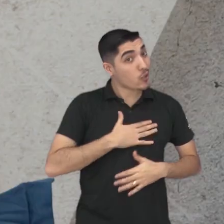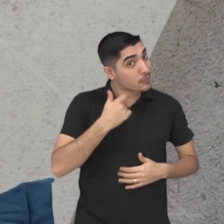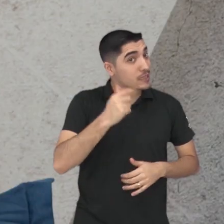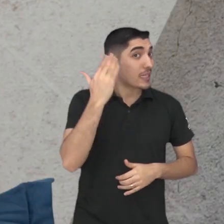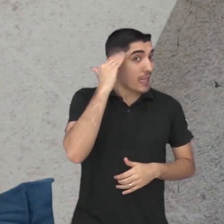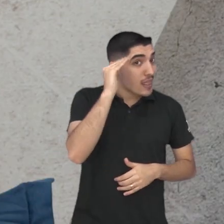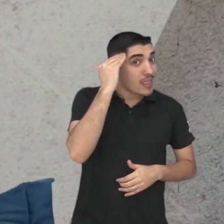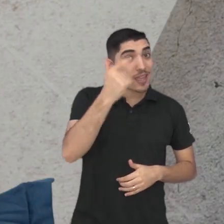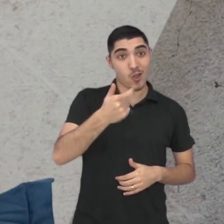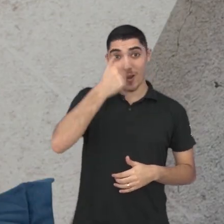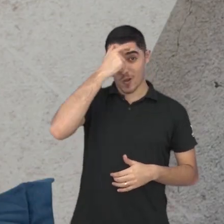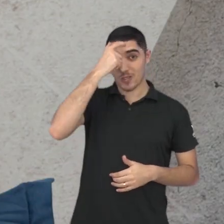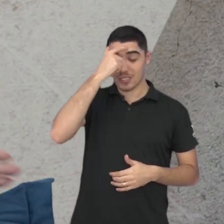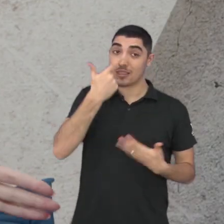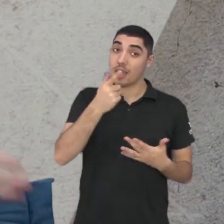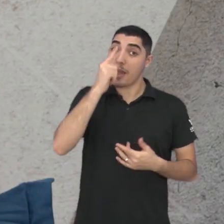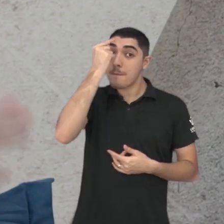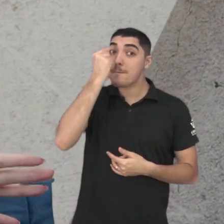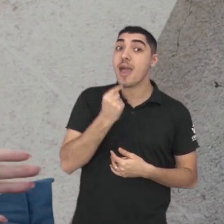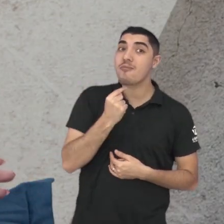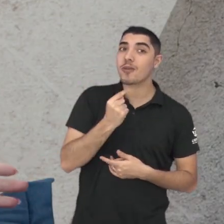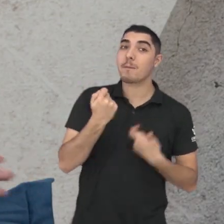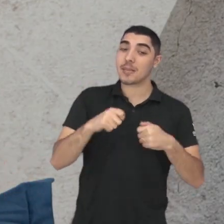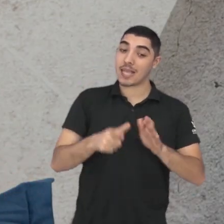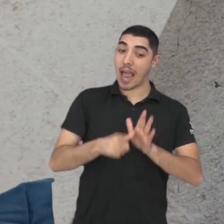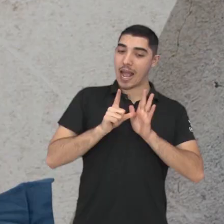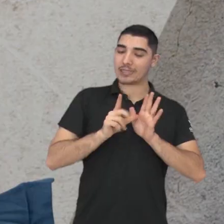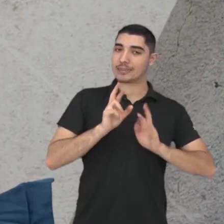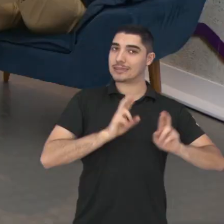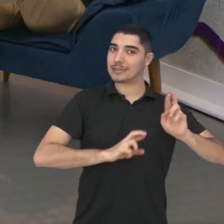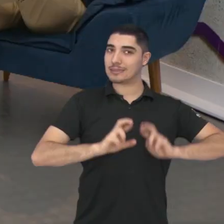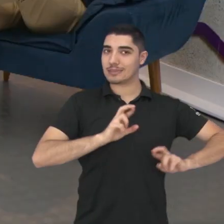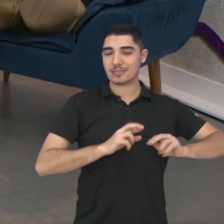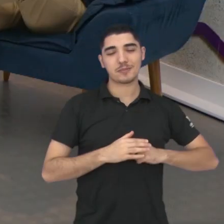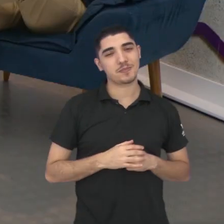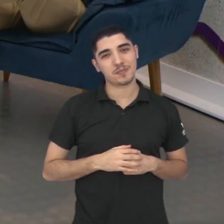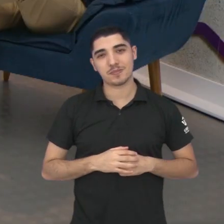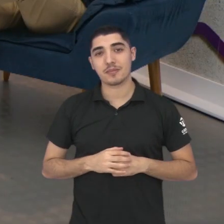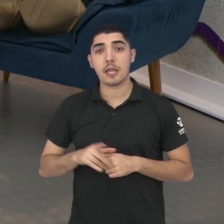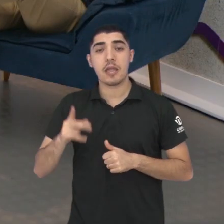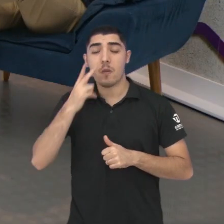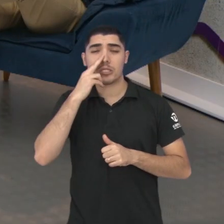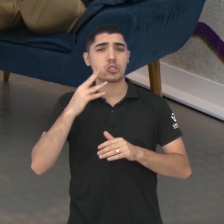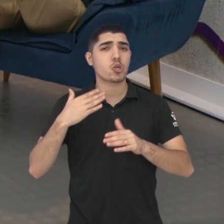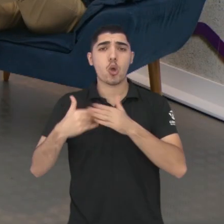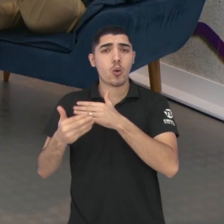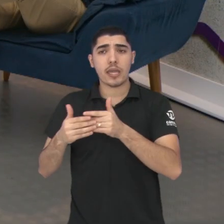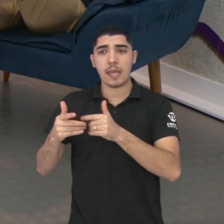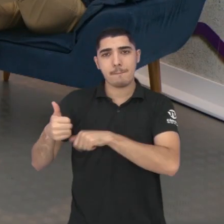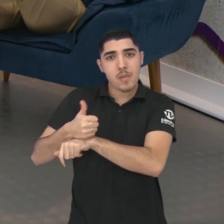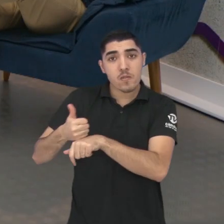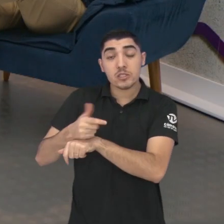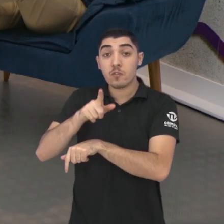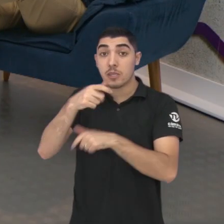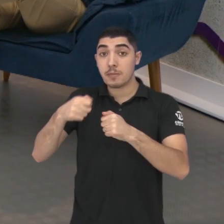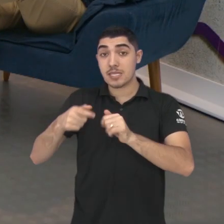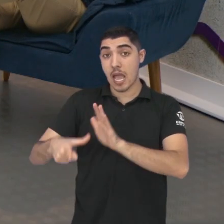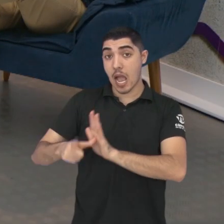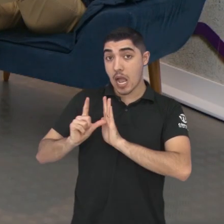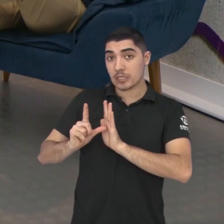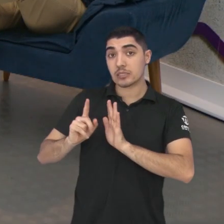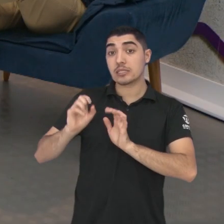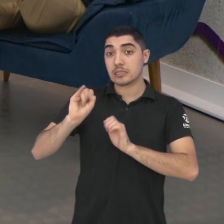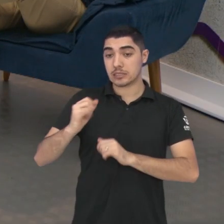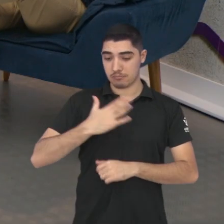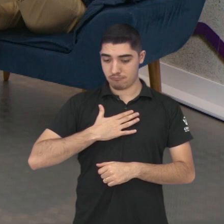consciência. Fazer essa análise de perfil antes é muito importante. Eu acho que a primeira coisa para profissão, para qualquer profissão, você analisar se o